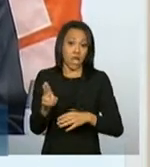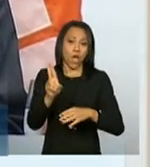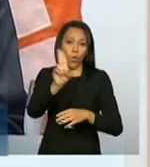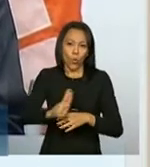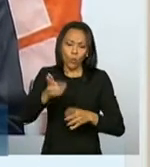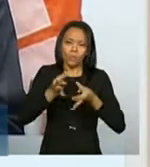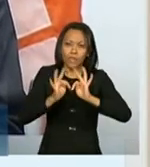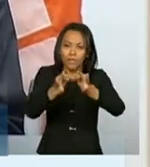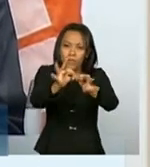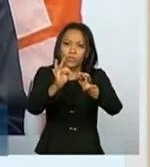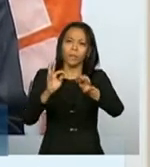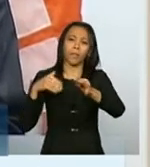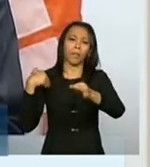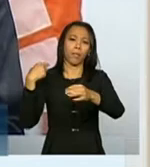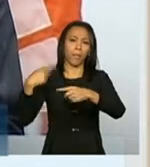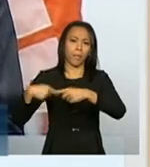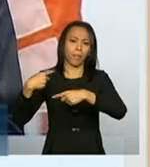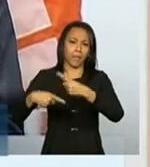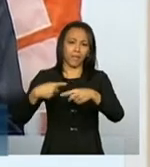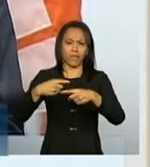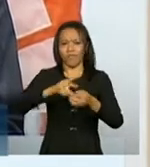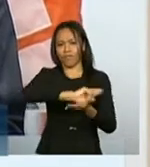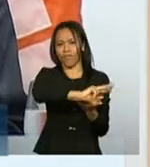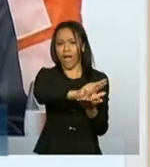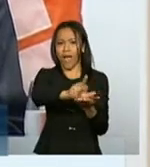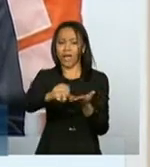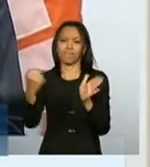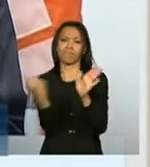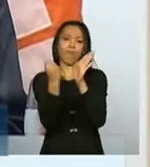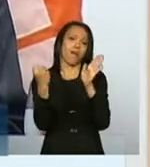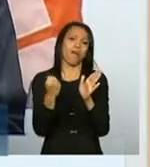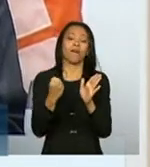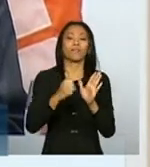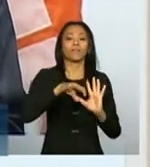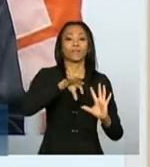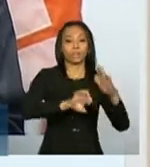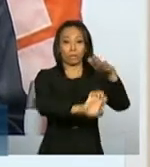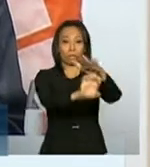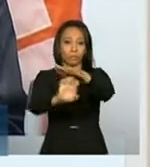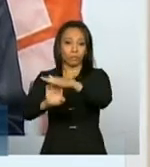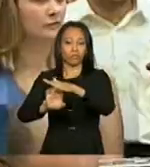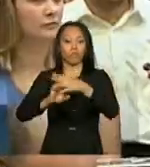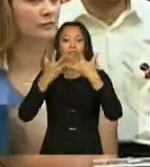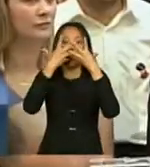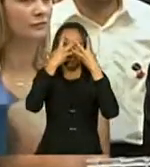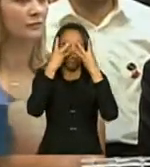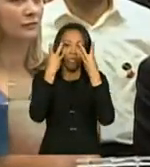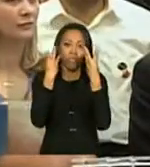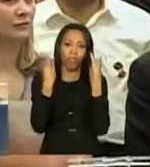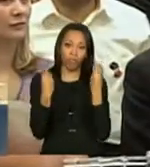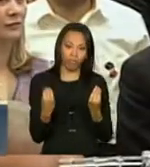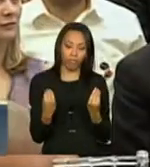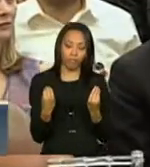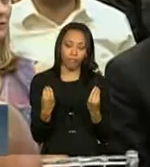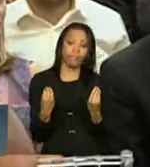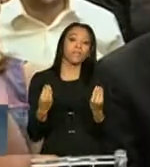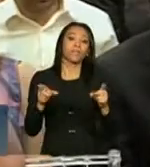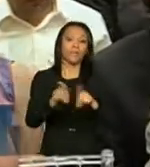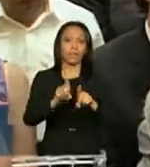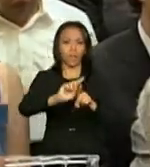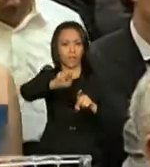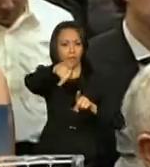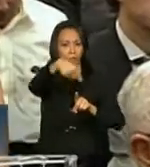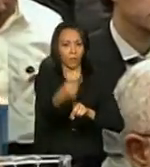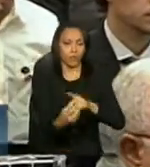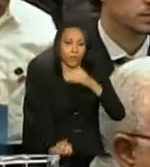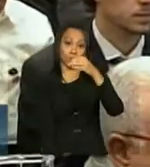e pertenceu a três outras grandes marcas e corporações mundiais, estava esquecida. Juntamente com a implantação